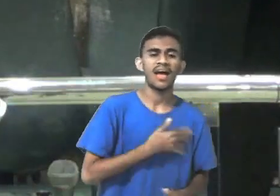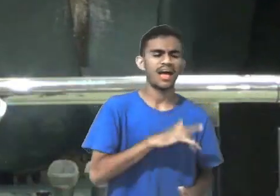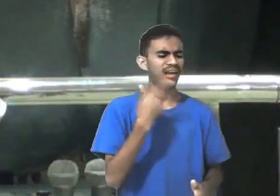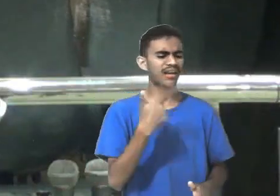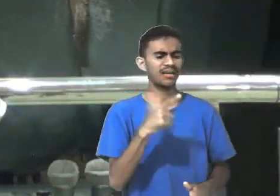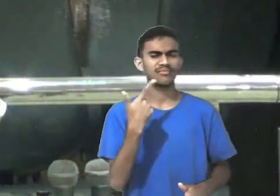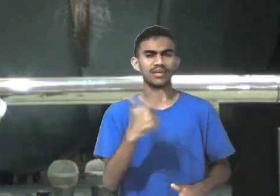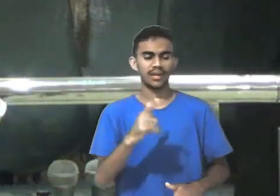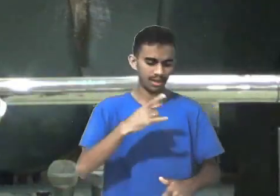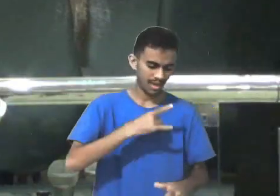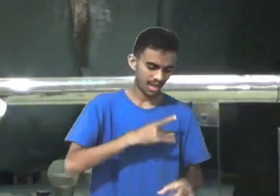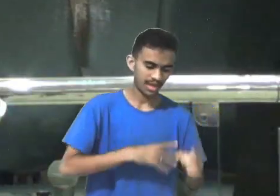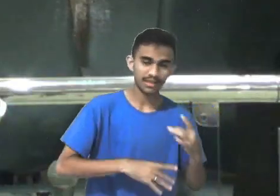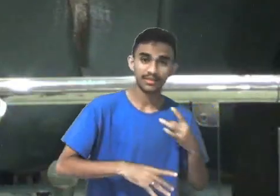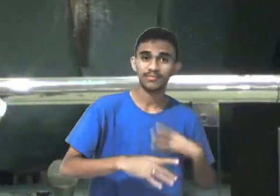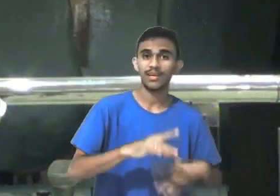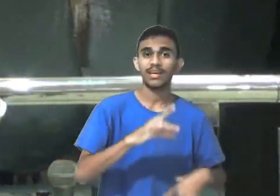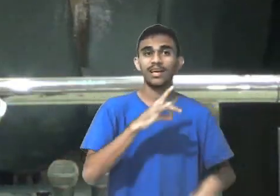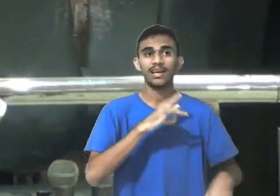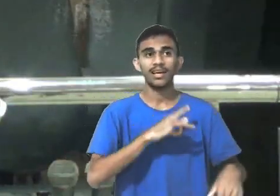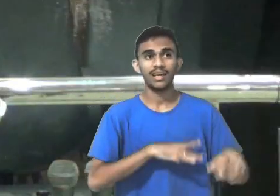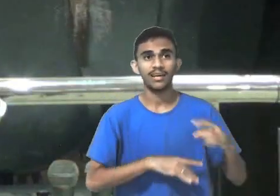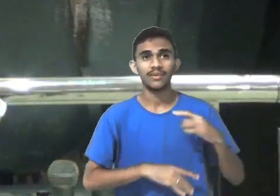calma. Não tenhas